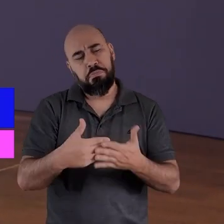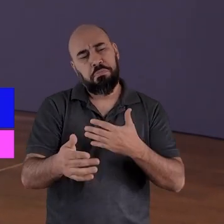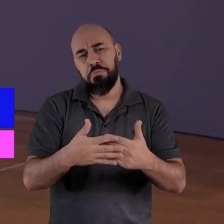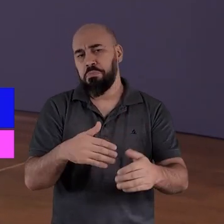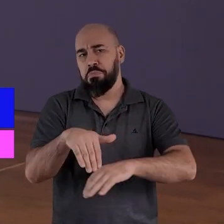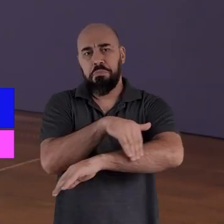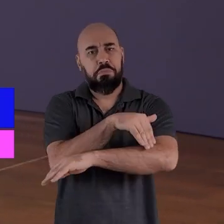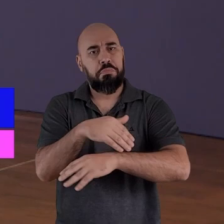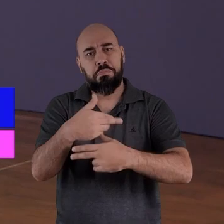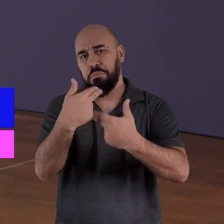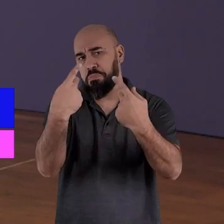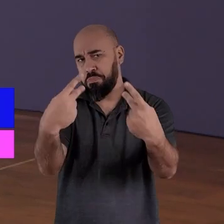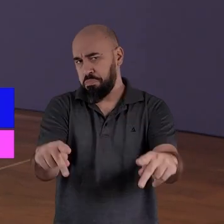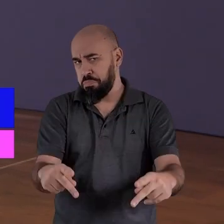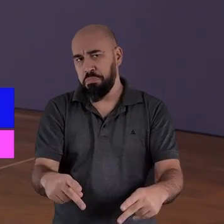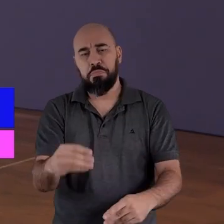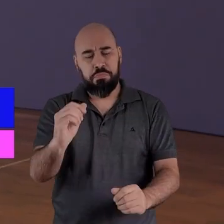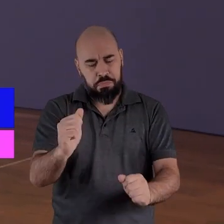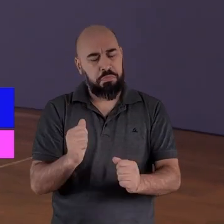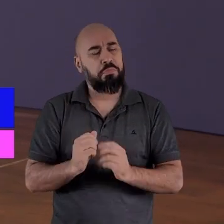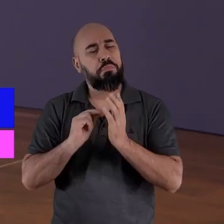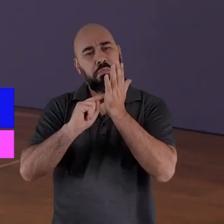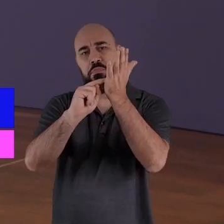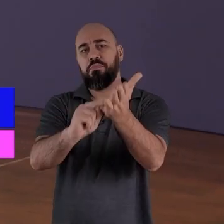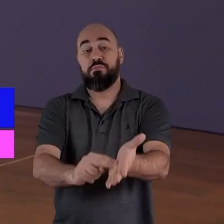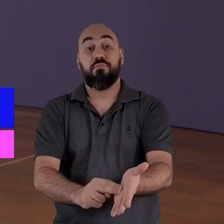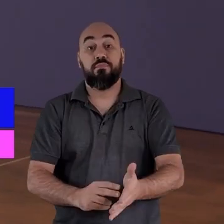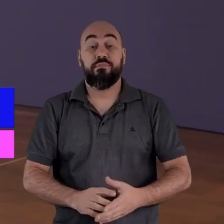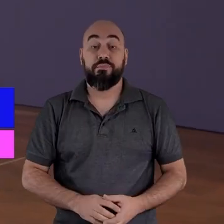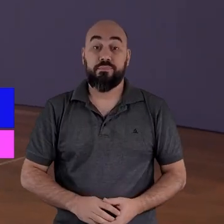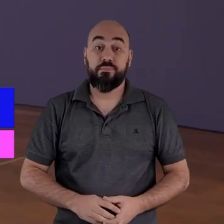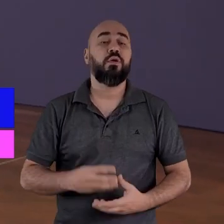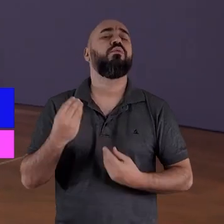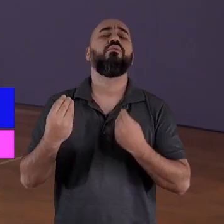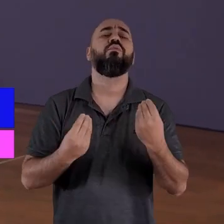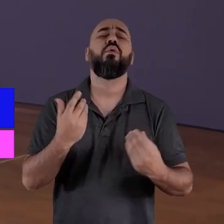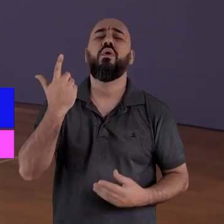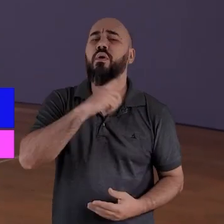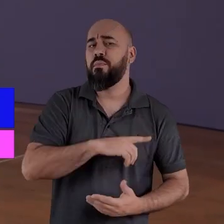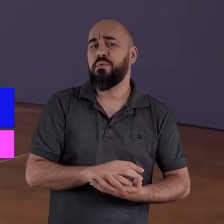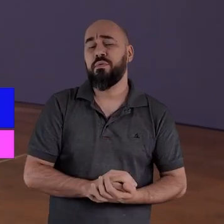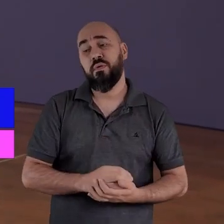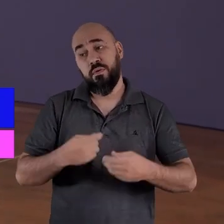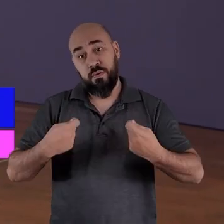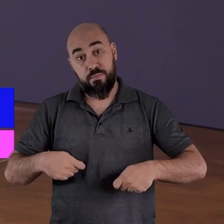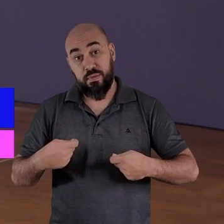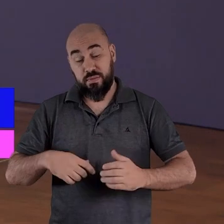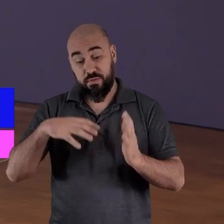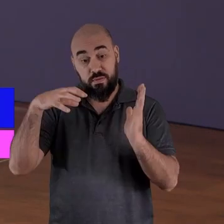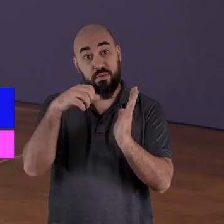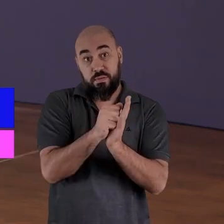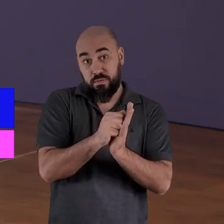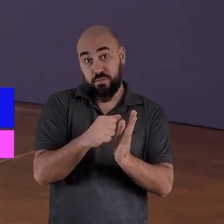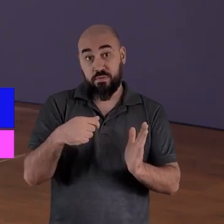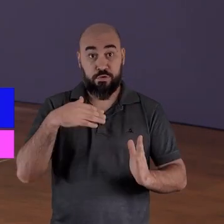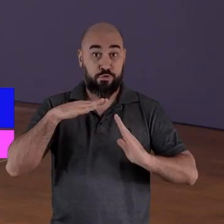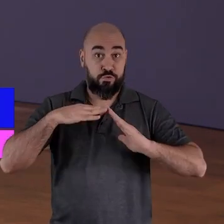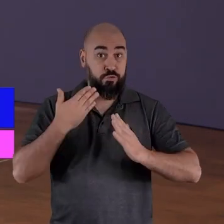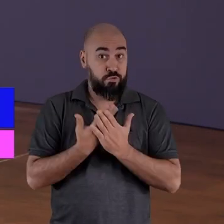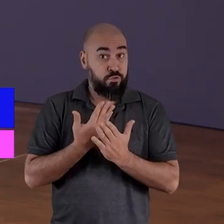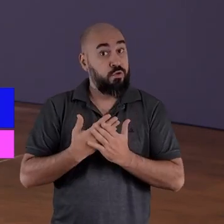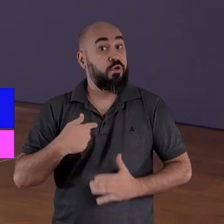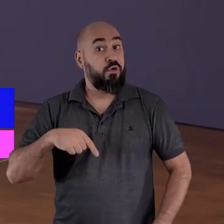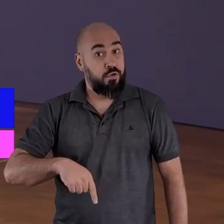a esse material de maneira muito especial. Para você receber esta revista, você tem que ser parte da nossa